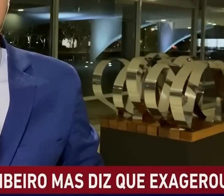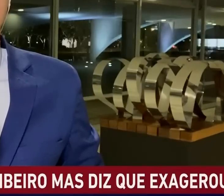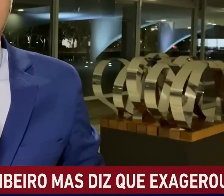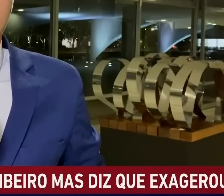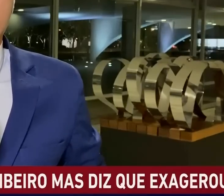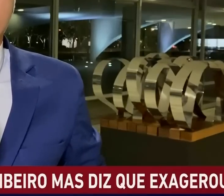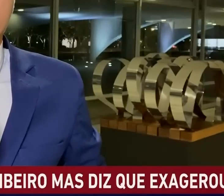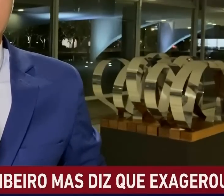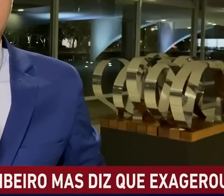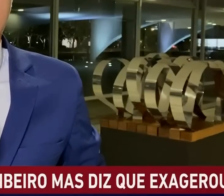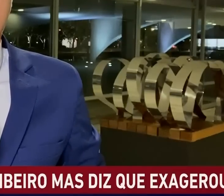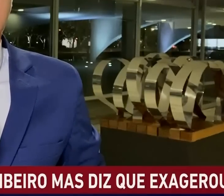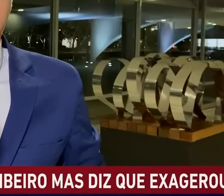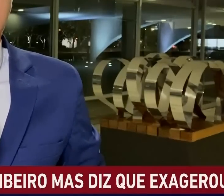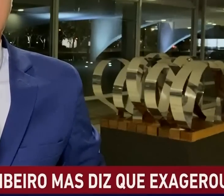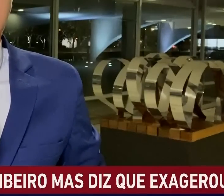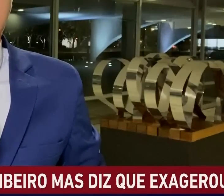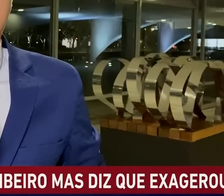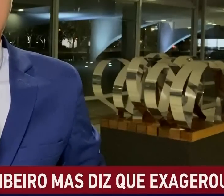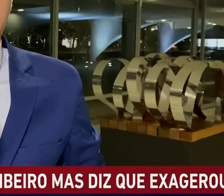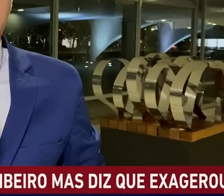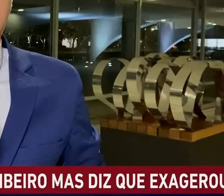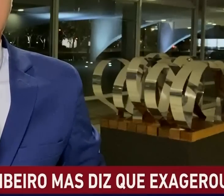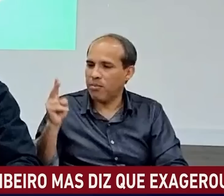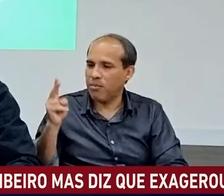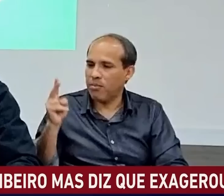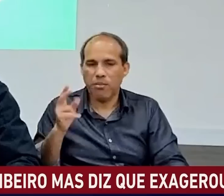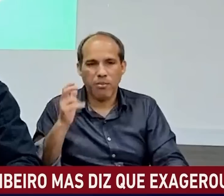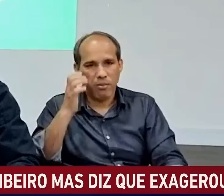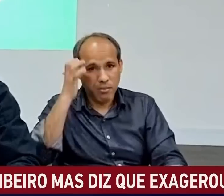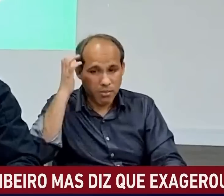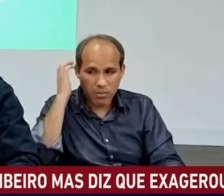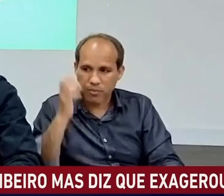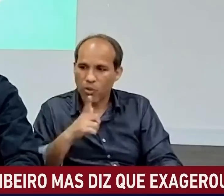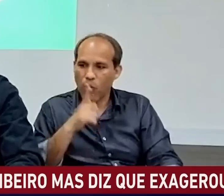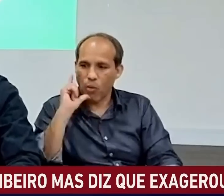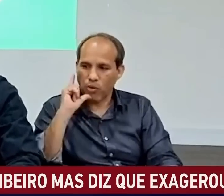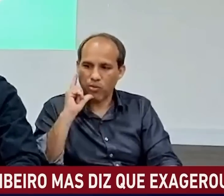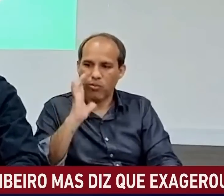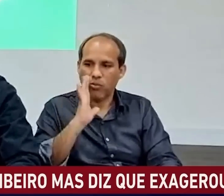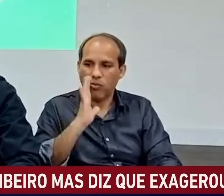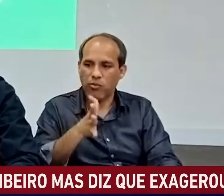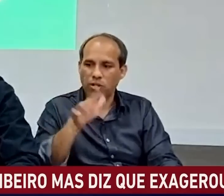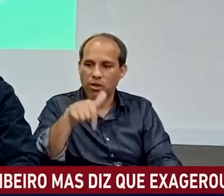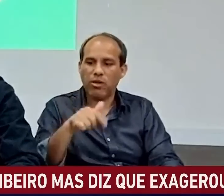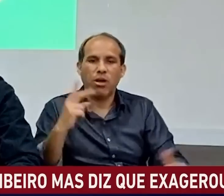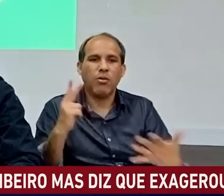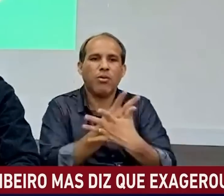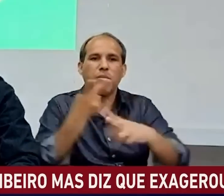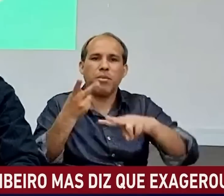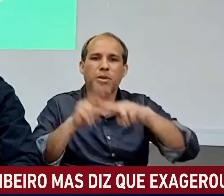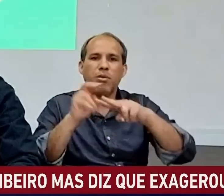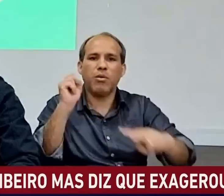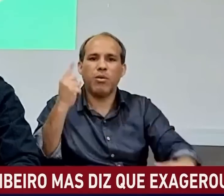fala, vamos ver o que disse Jair, presidente da República. Onde tivemos aqui a prisão do ex-ministro